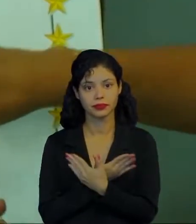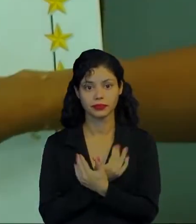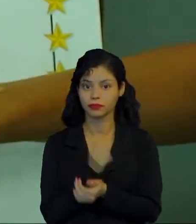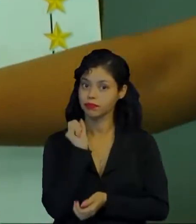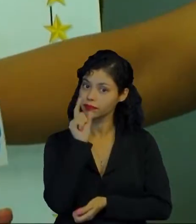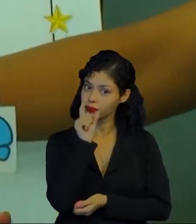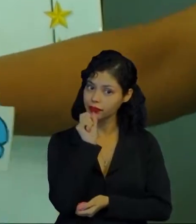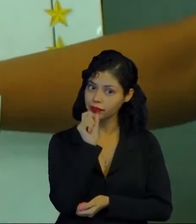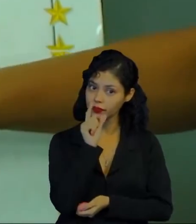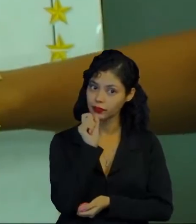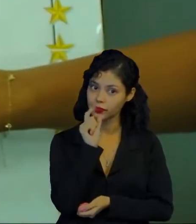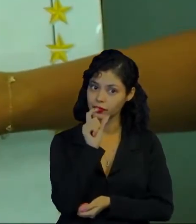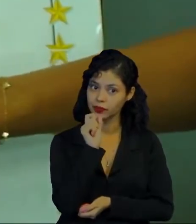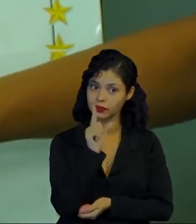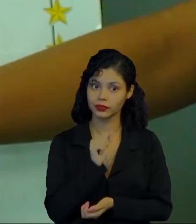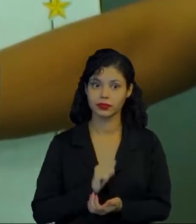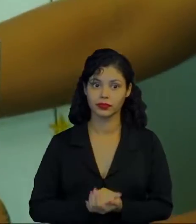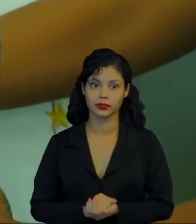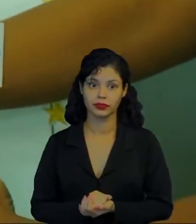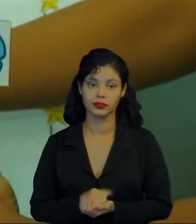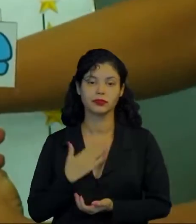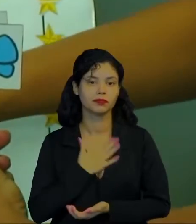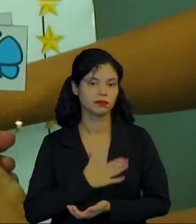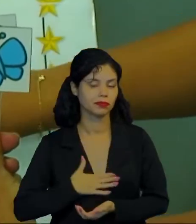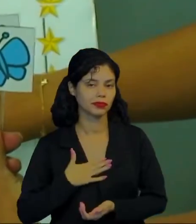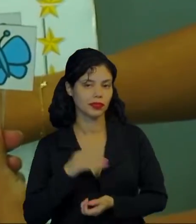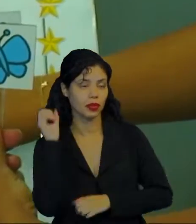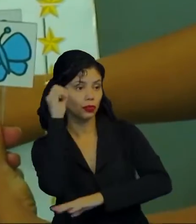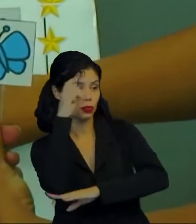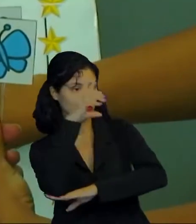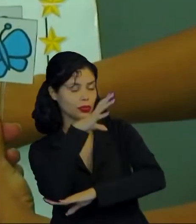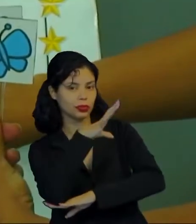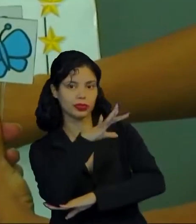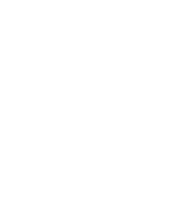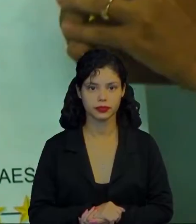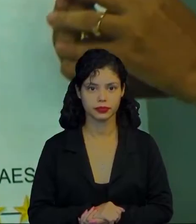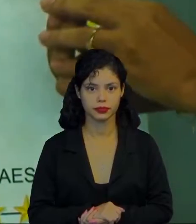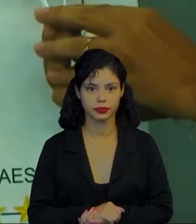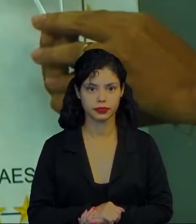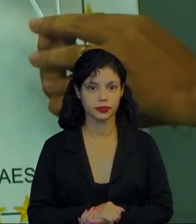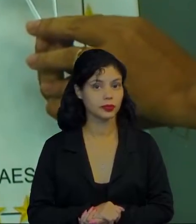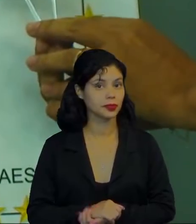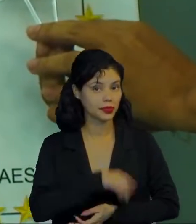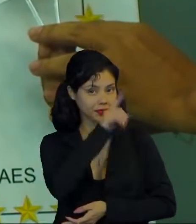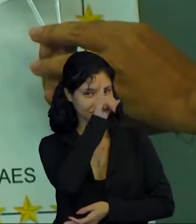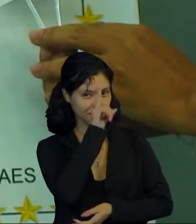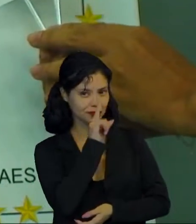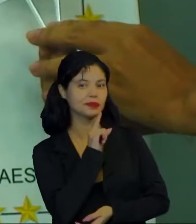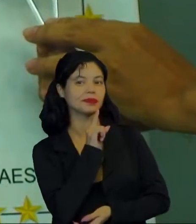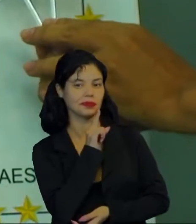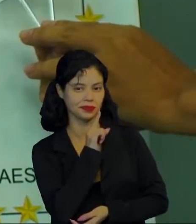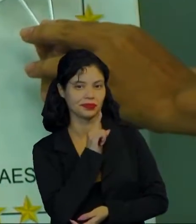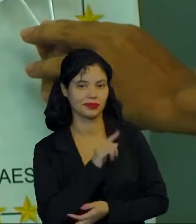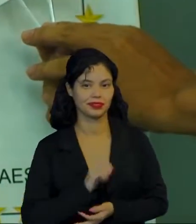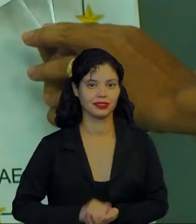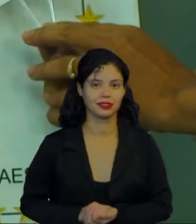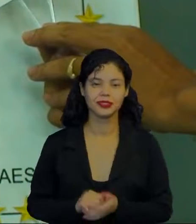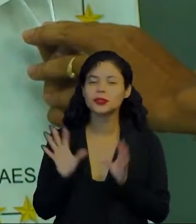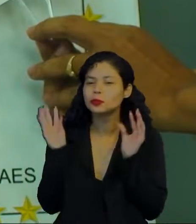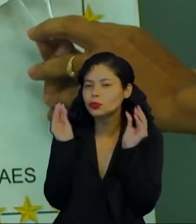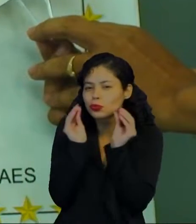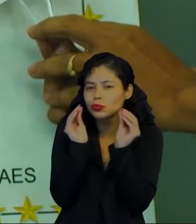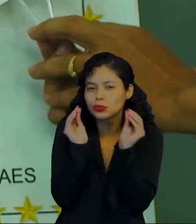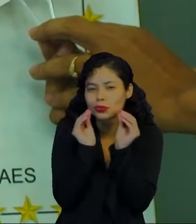Borboletas azuis gostam de luz, muita luz. As amarelinhas são